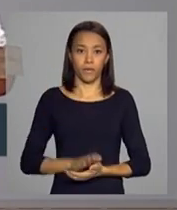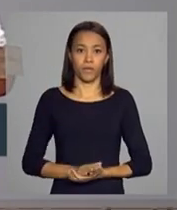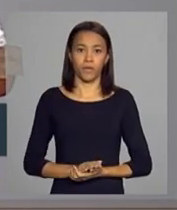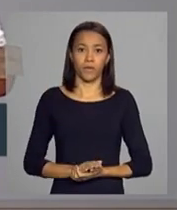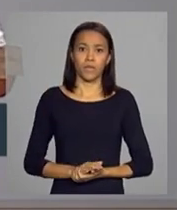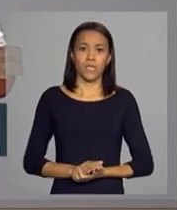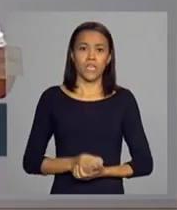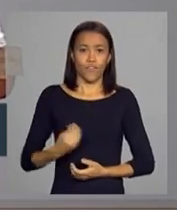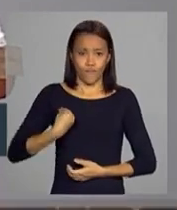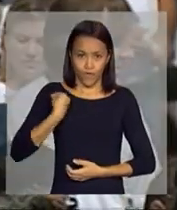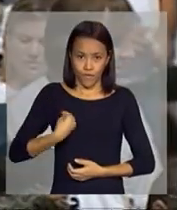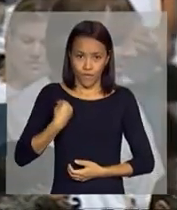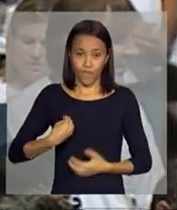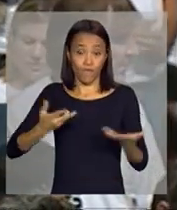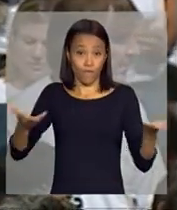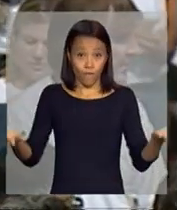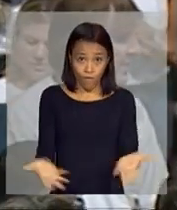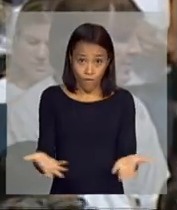vivenciar o presente